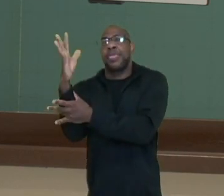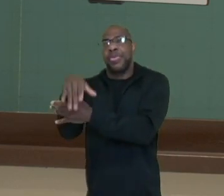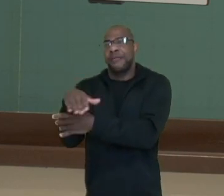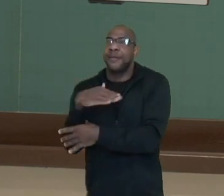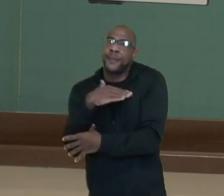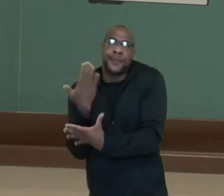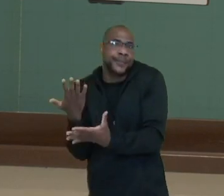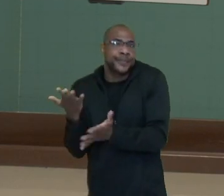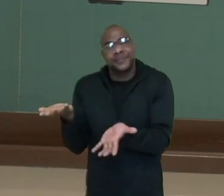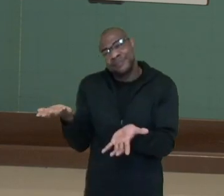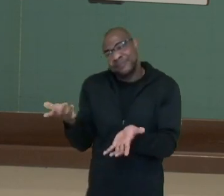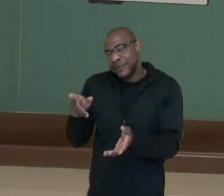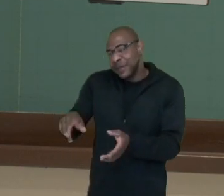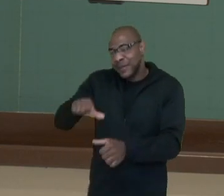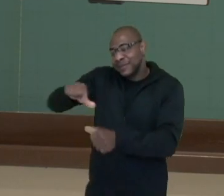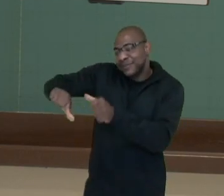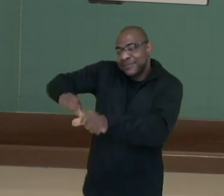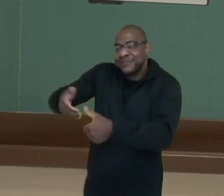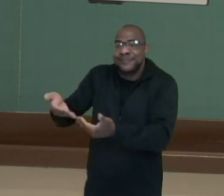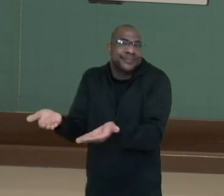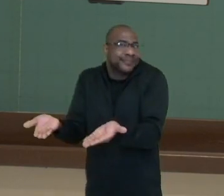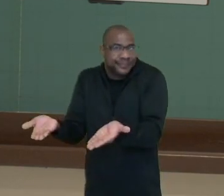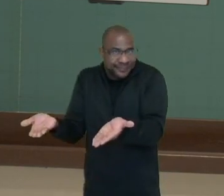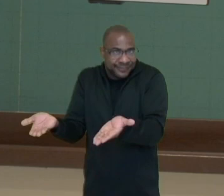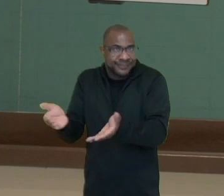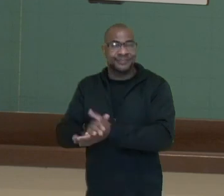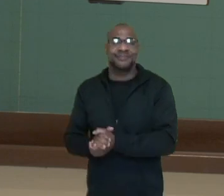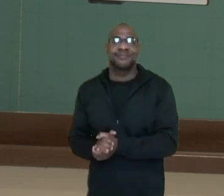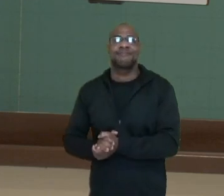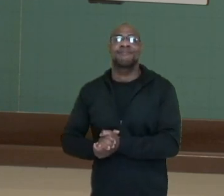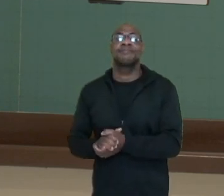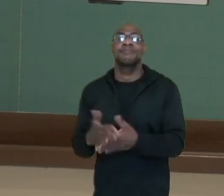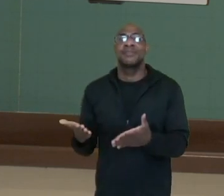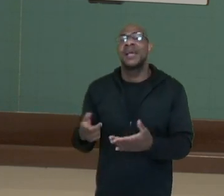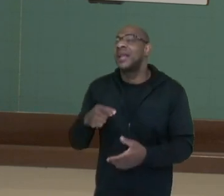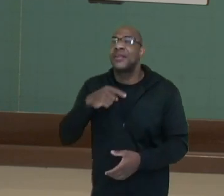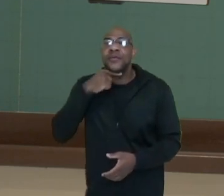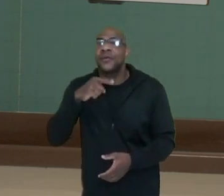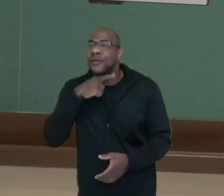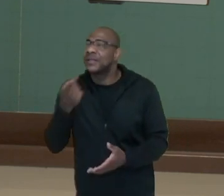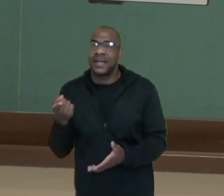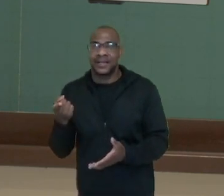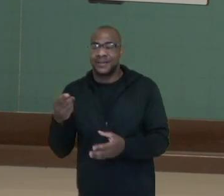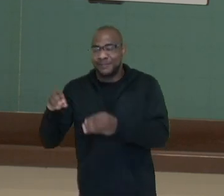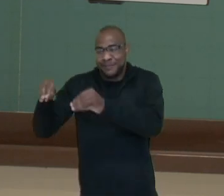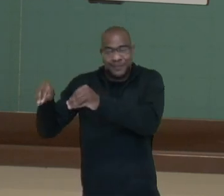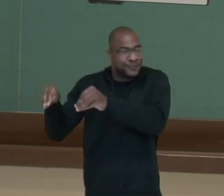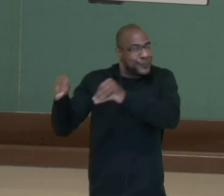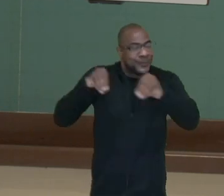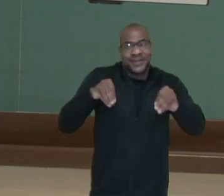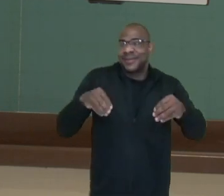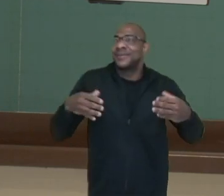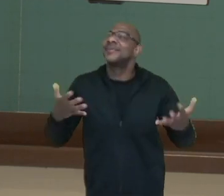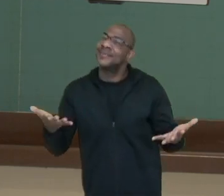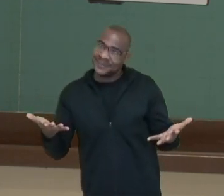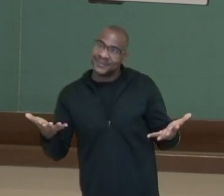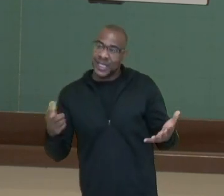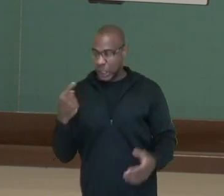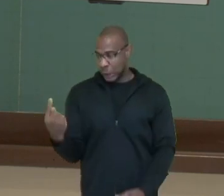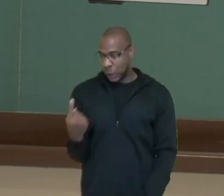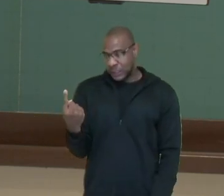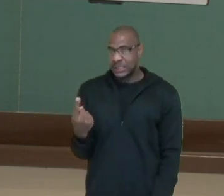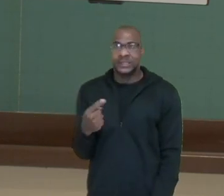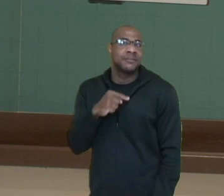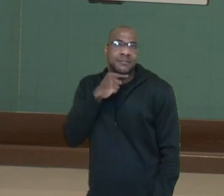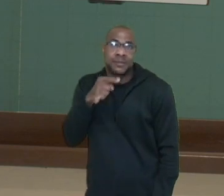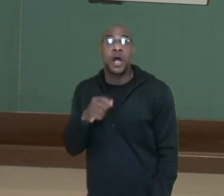foi alterado, para que ela possa ali se readaptar. Ela não consegue fazer esse processo de readaptação nessa circunstância, a